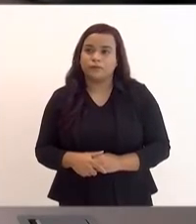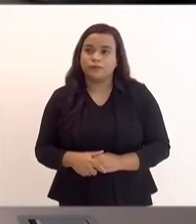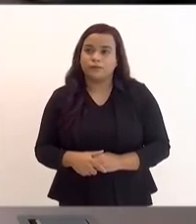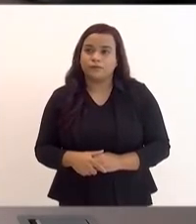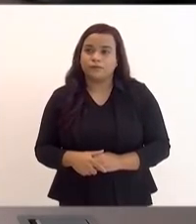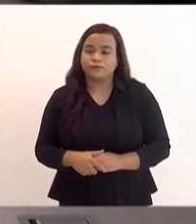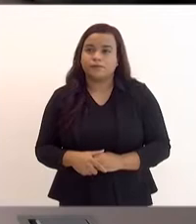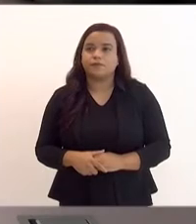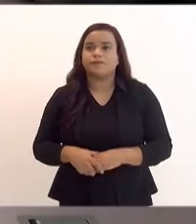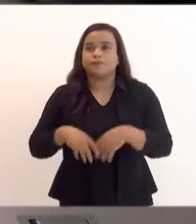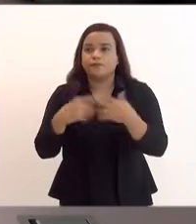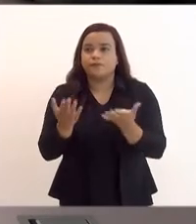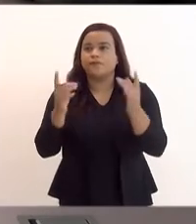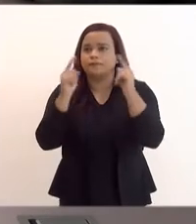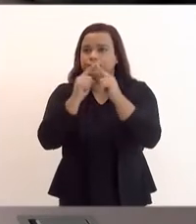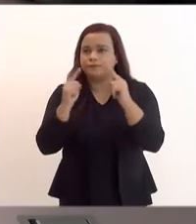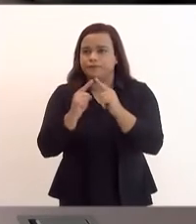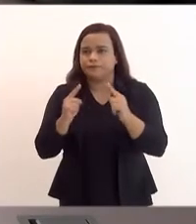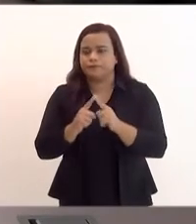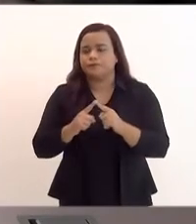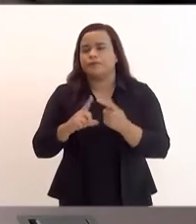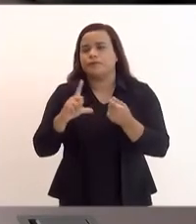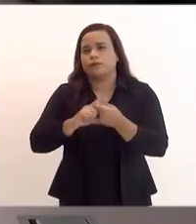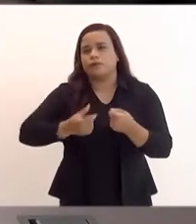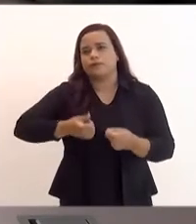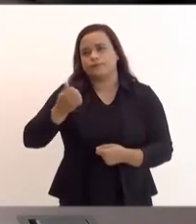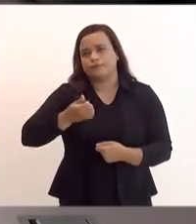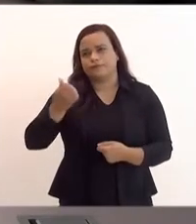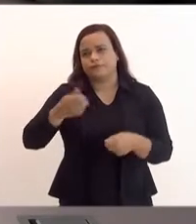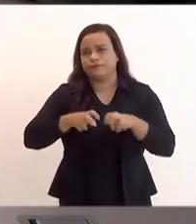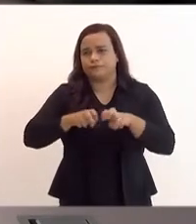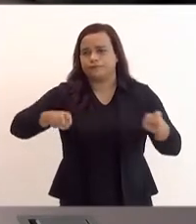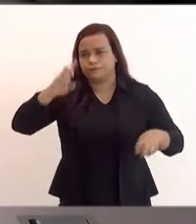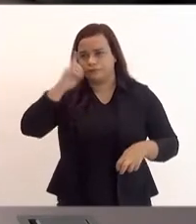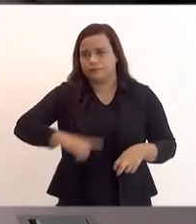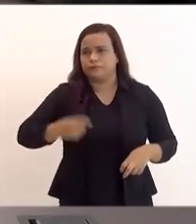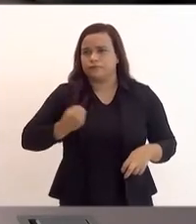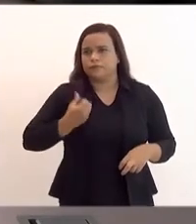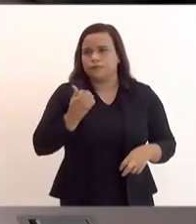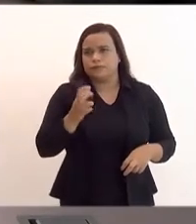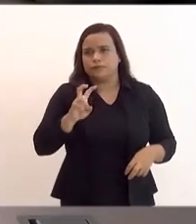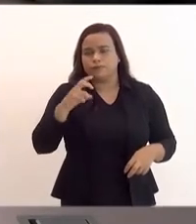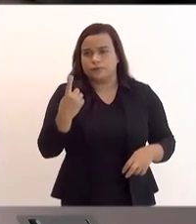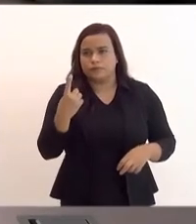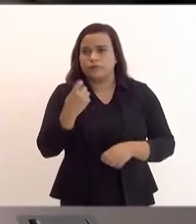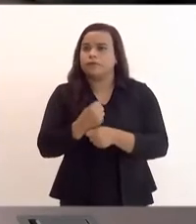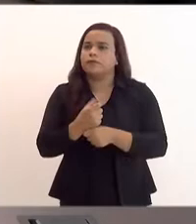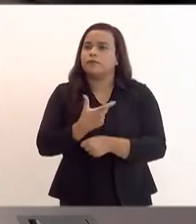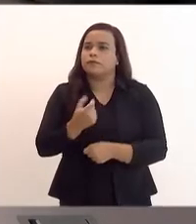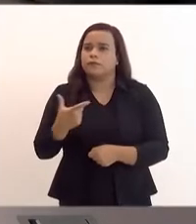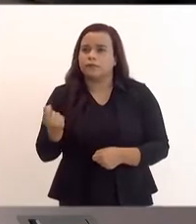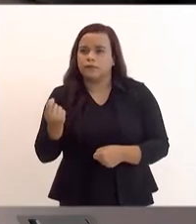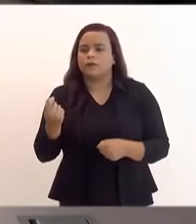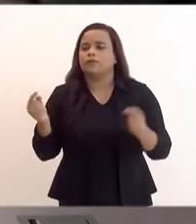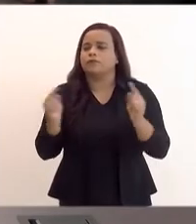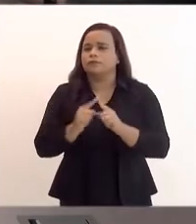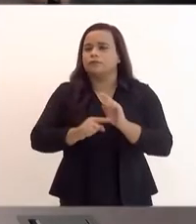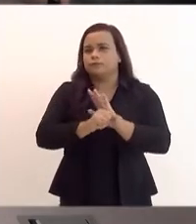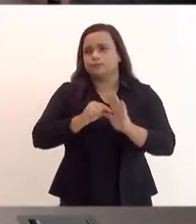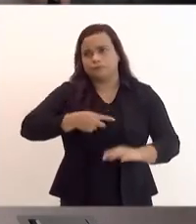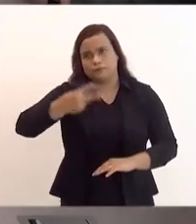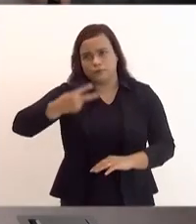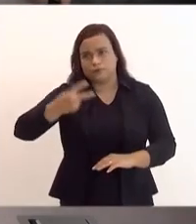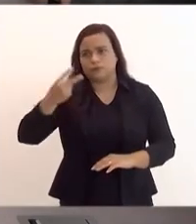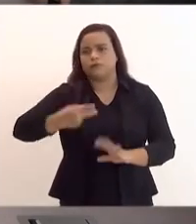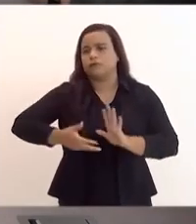Nos termos do artigo 6º do ato da mesa diretora, número 651/2020, combinado com o parágrafo 2º do artigo 43 do regimento